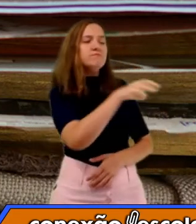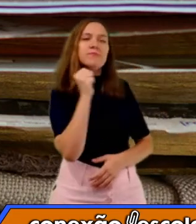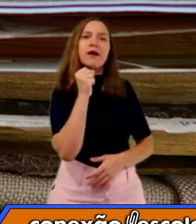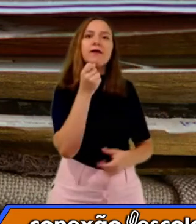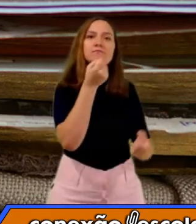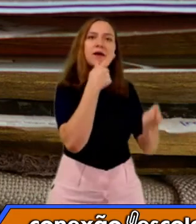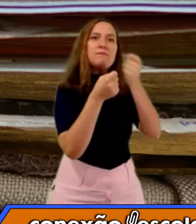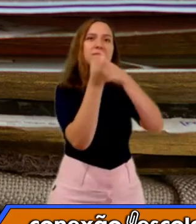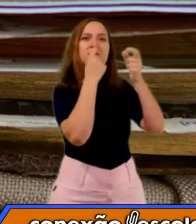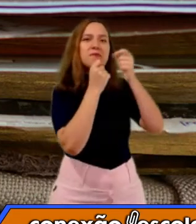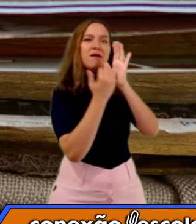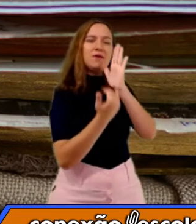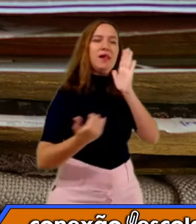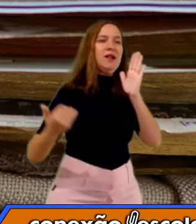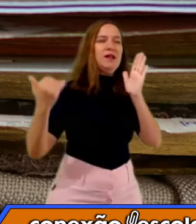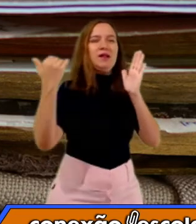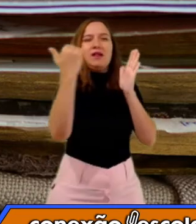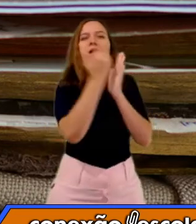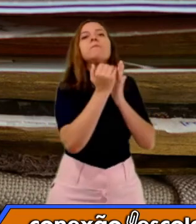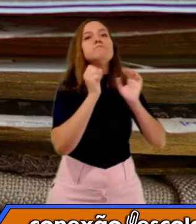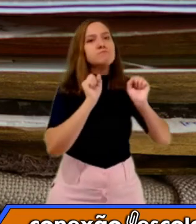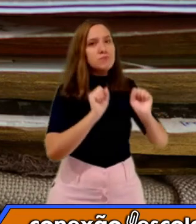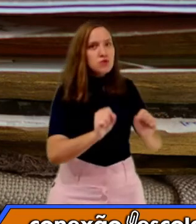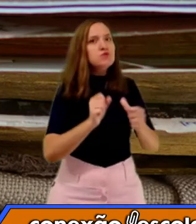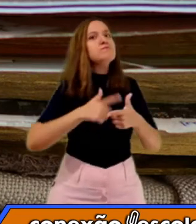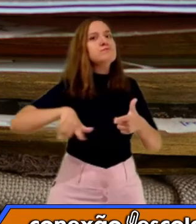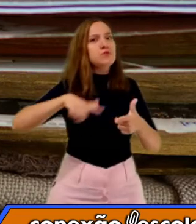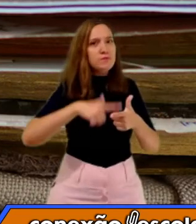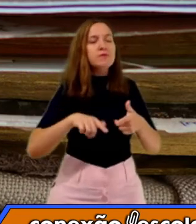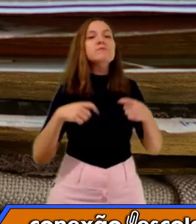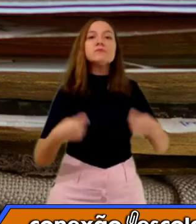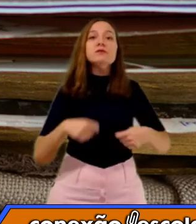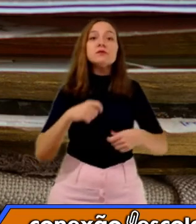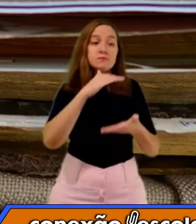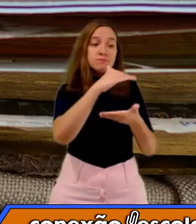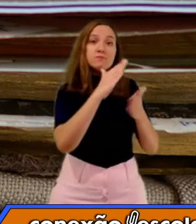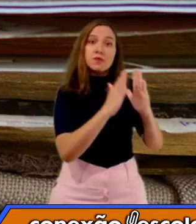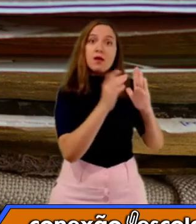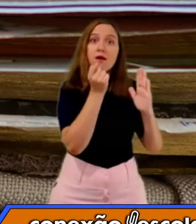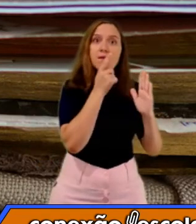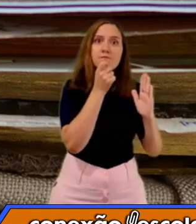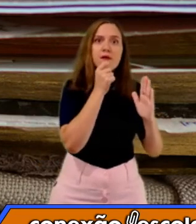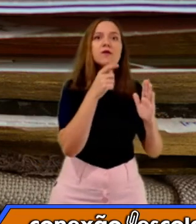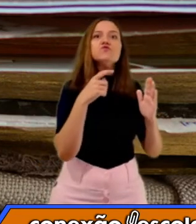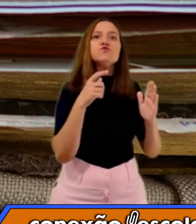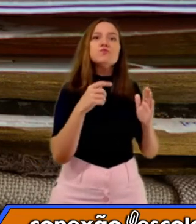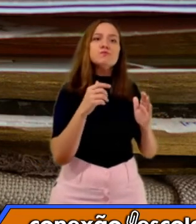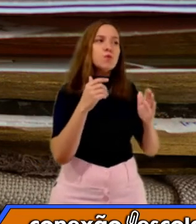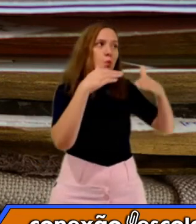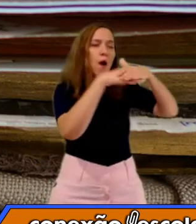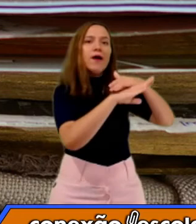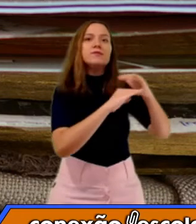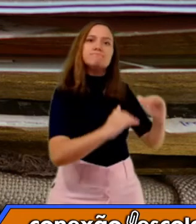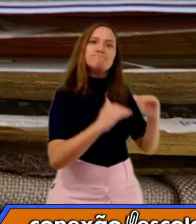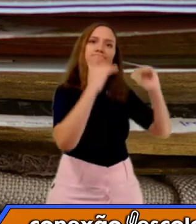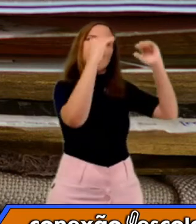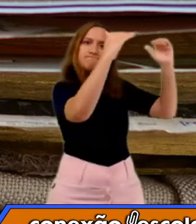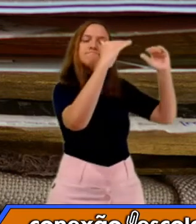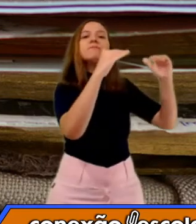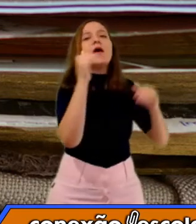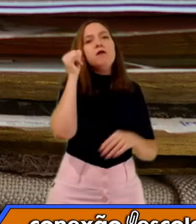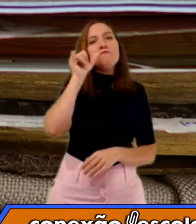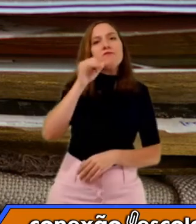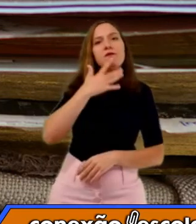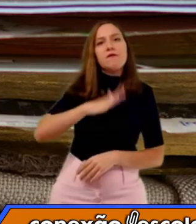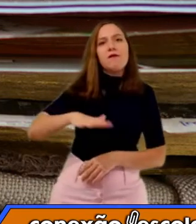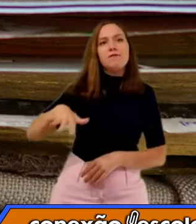acidentes com crianças. Deixar sempre a medicação numa altura que ela não alcance. E outro cuidado que nós temos que ter muito. Quem